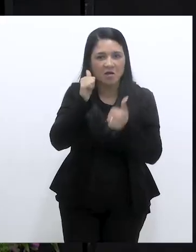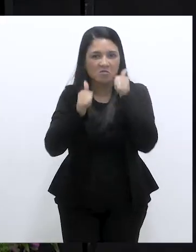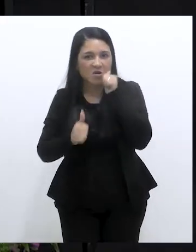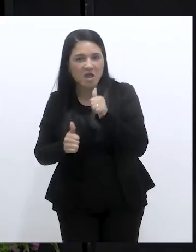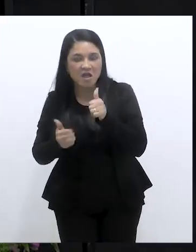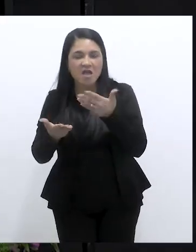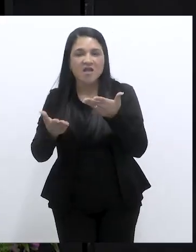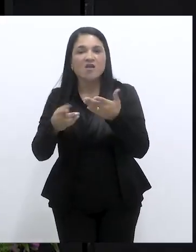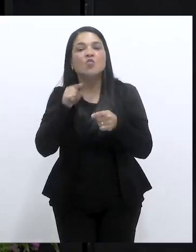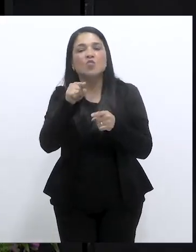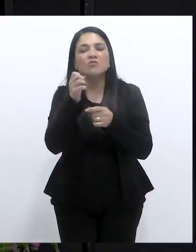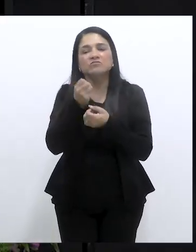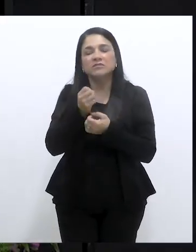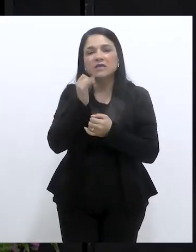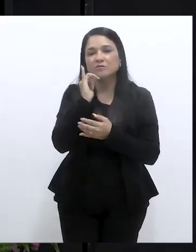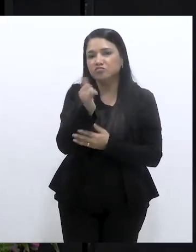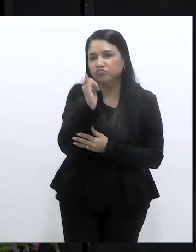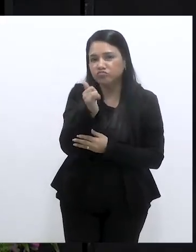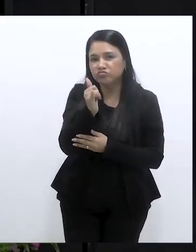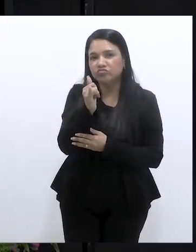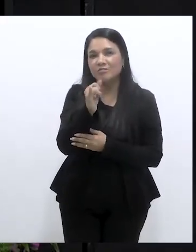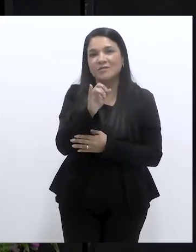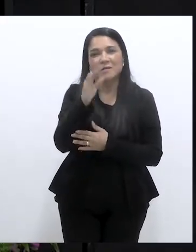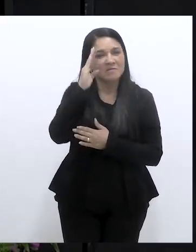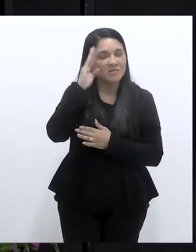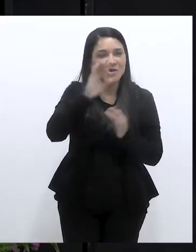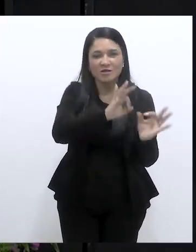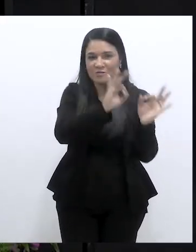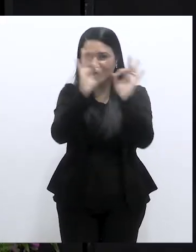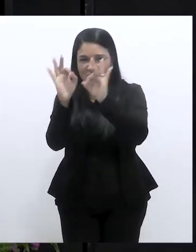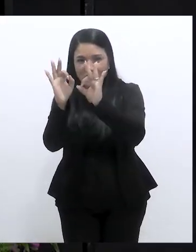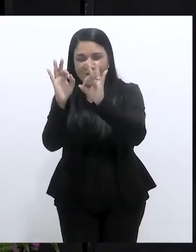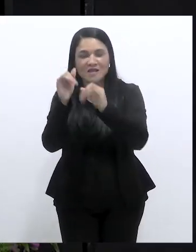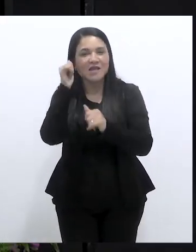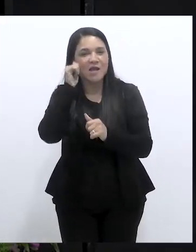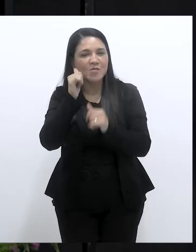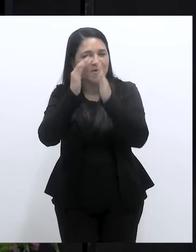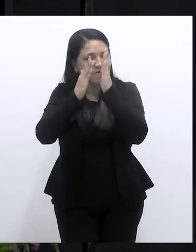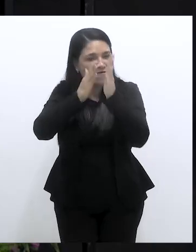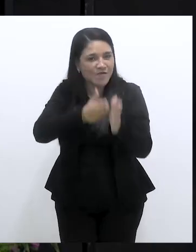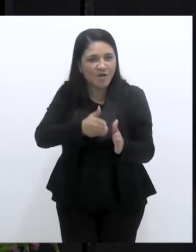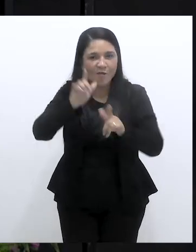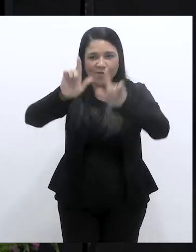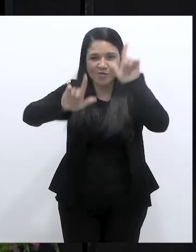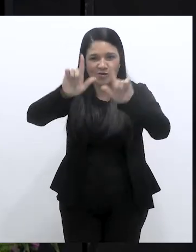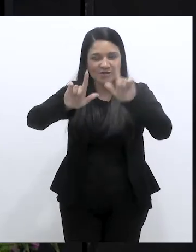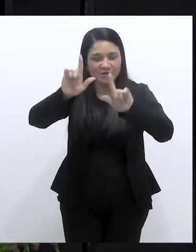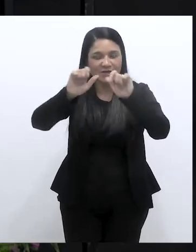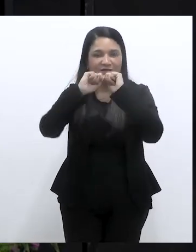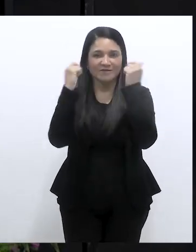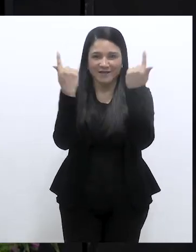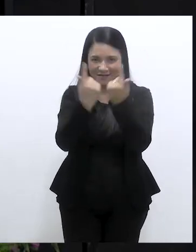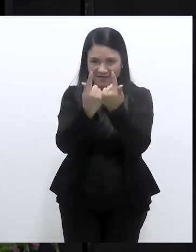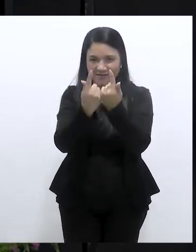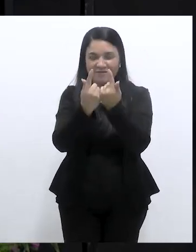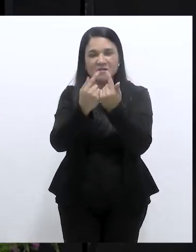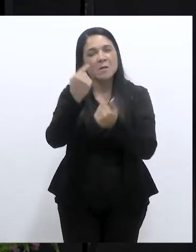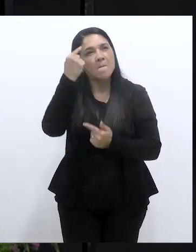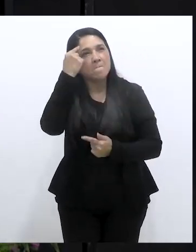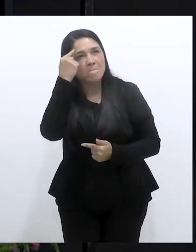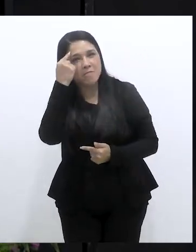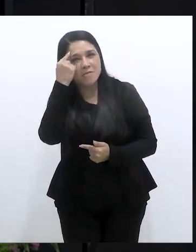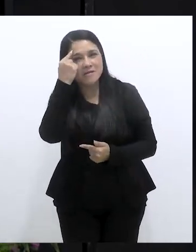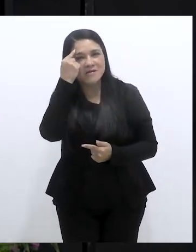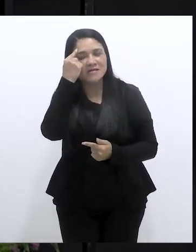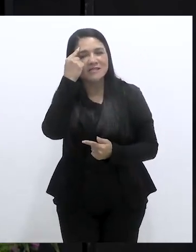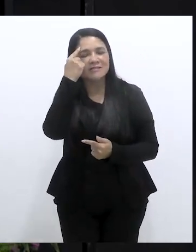tem para deixar aqui para nossa, sobretudo, telespectadora? Essa mulher fiel ao nosso programa, fiel à TV